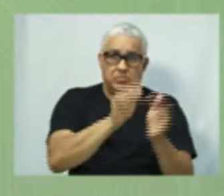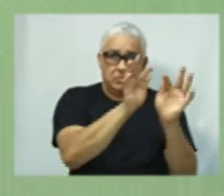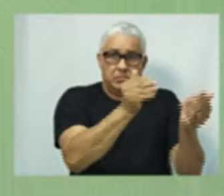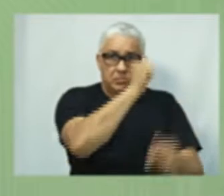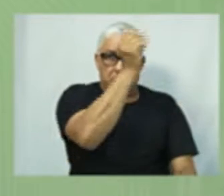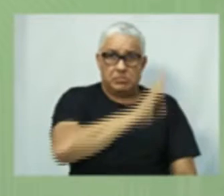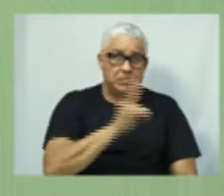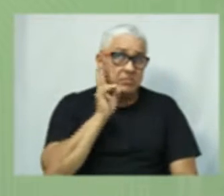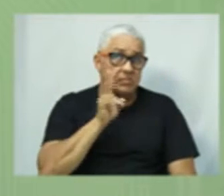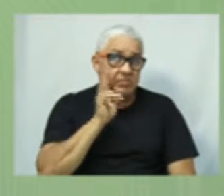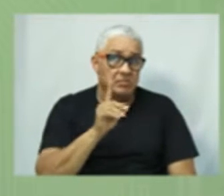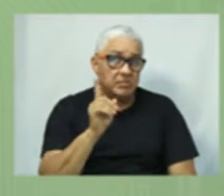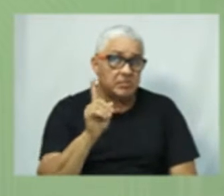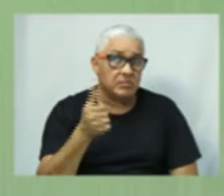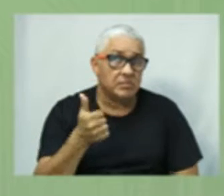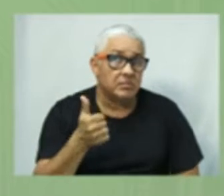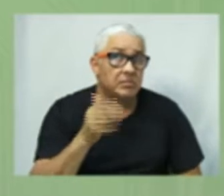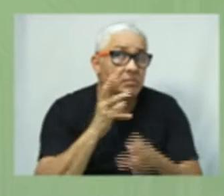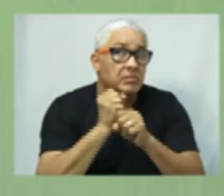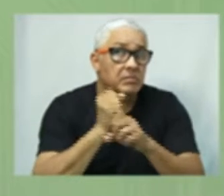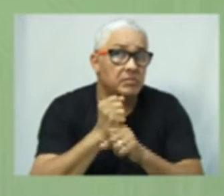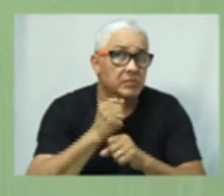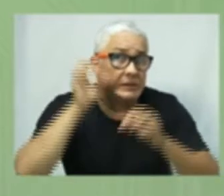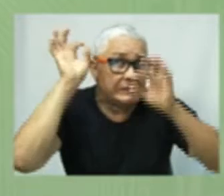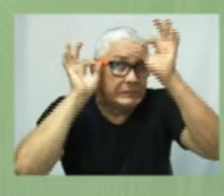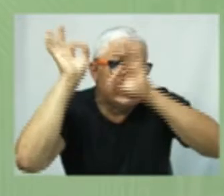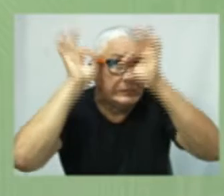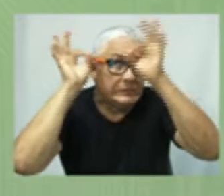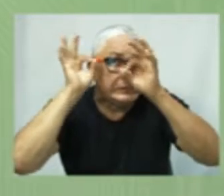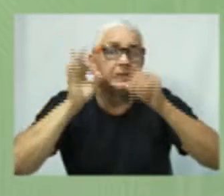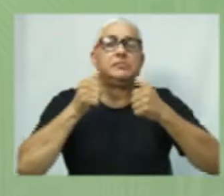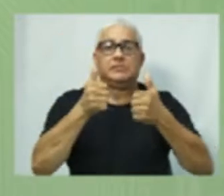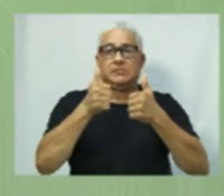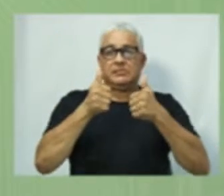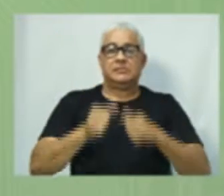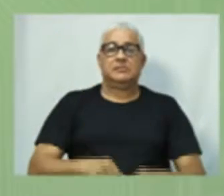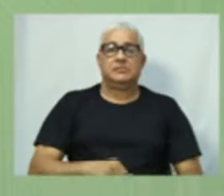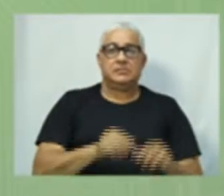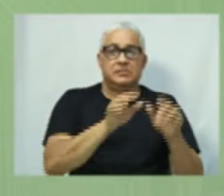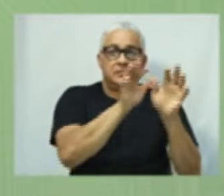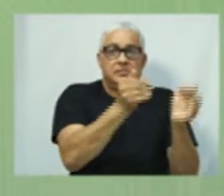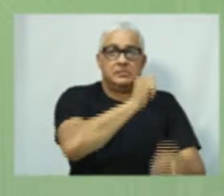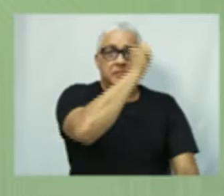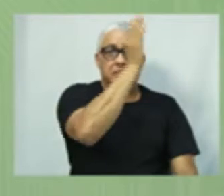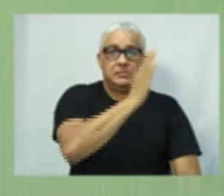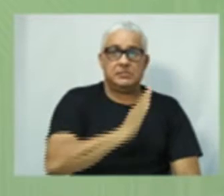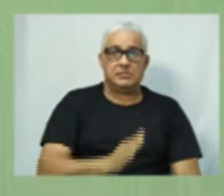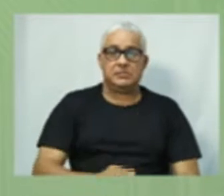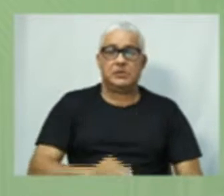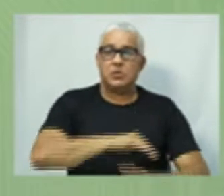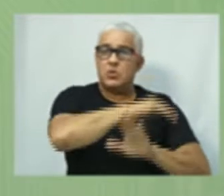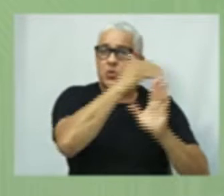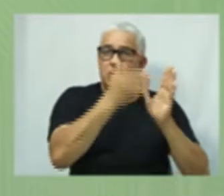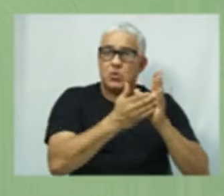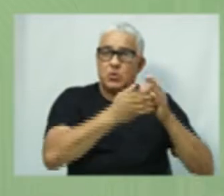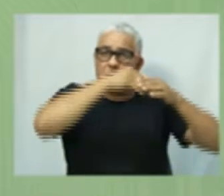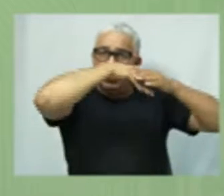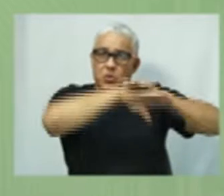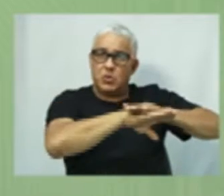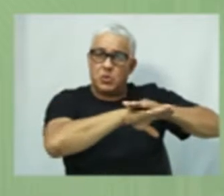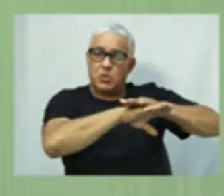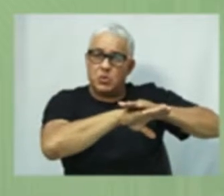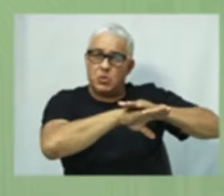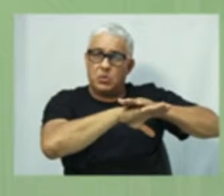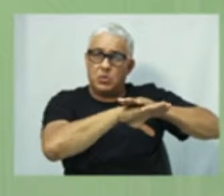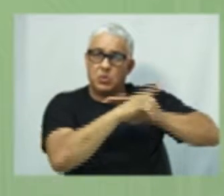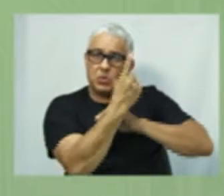Lembrou não, aluno? Faz aí a máquina funcionar. É isso aí. No Simples Nacional, era tudo embutido numa